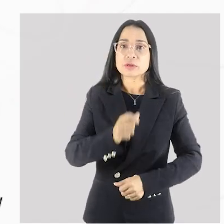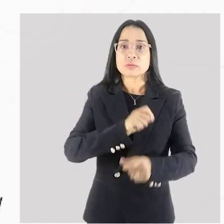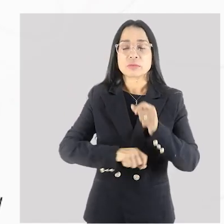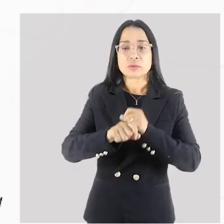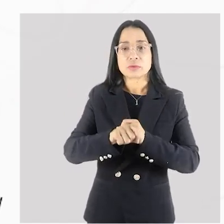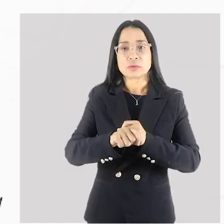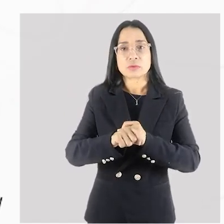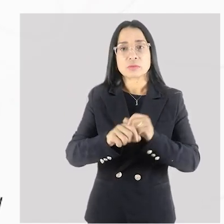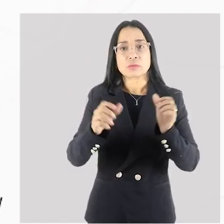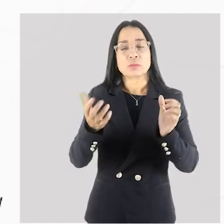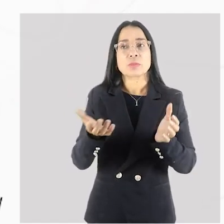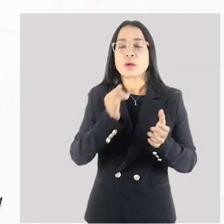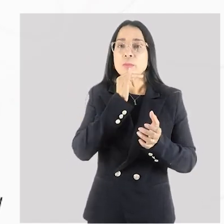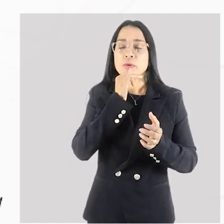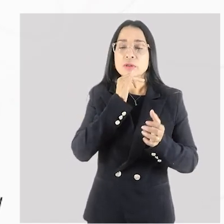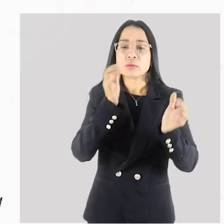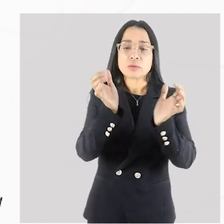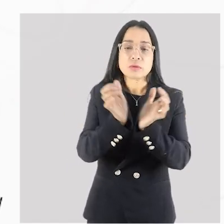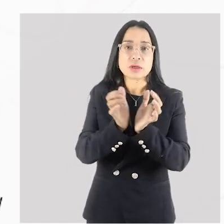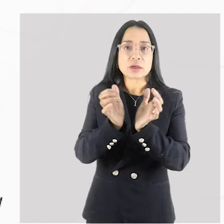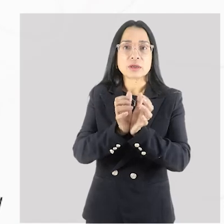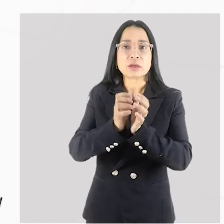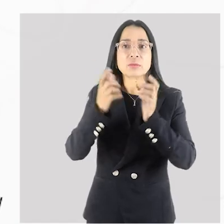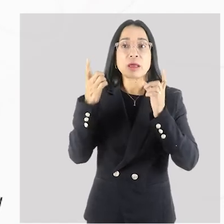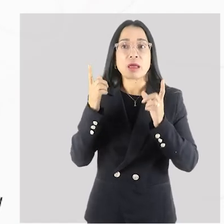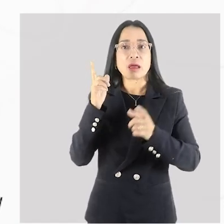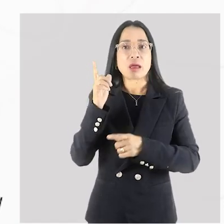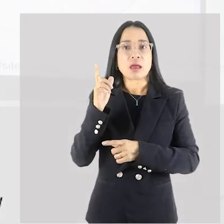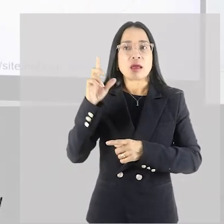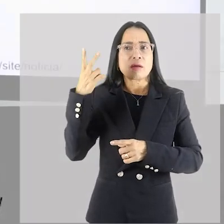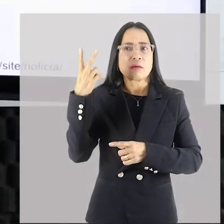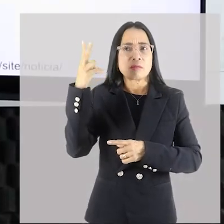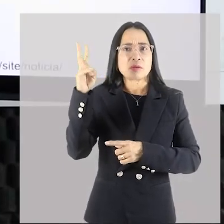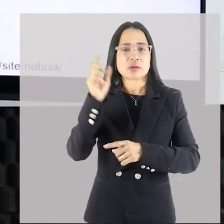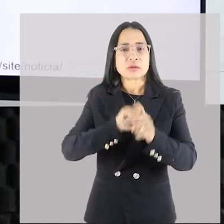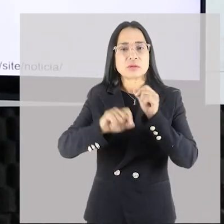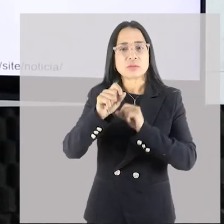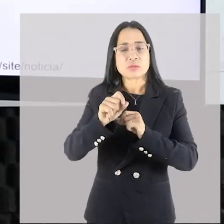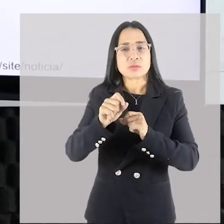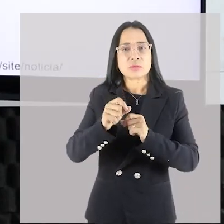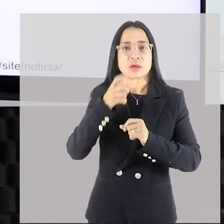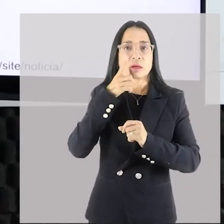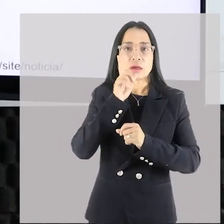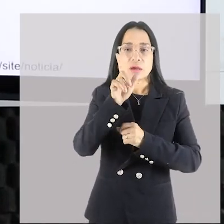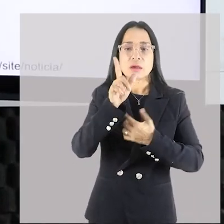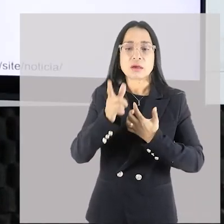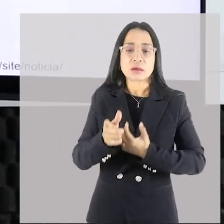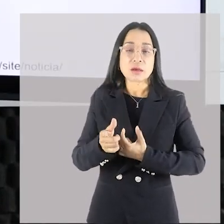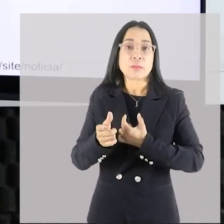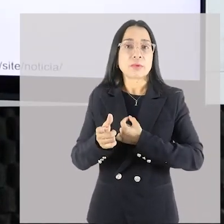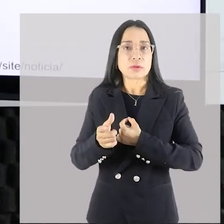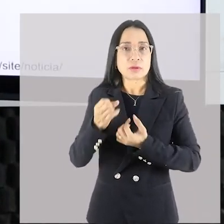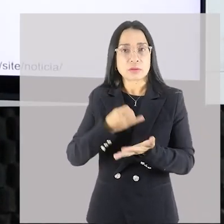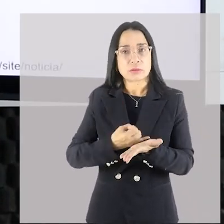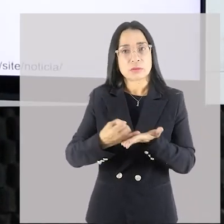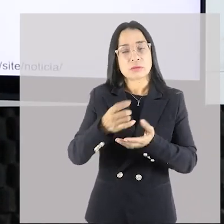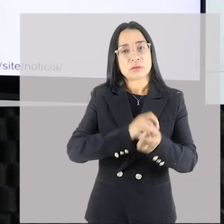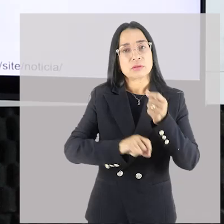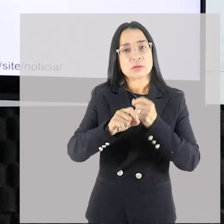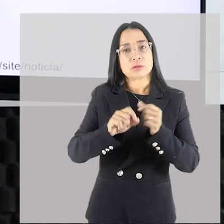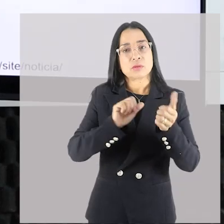handebol, quando a equipe ela é campeã, além de levar o troféu, ela ganha medalha. Isso foi iniciado nos Jogos